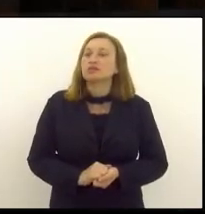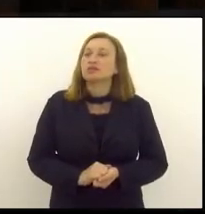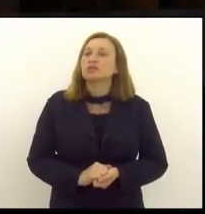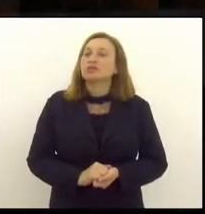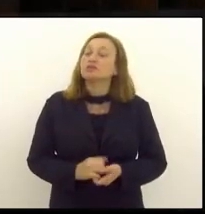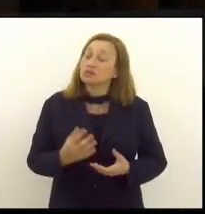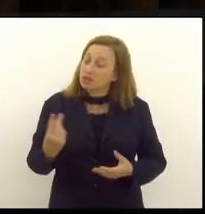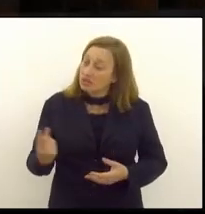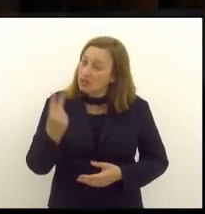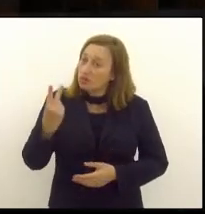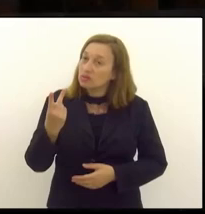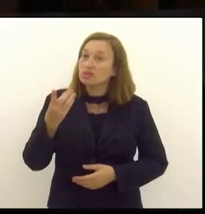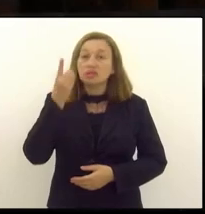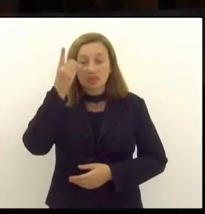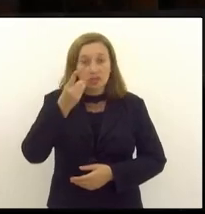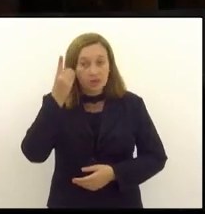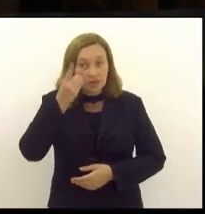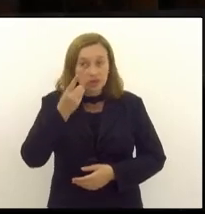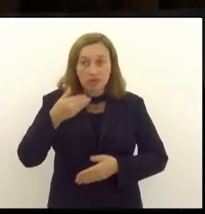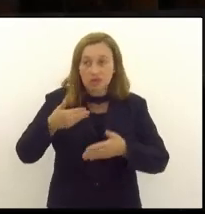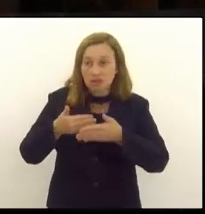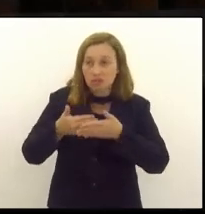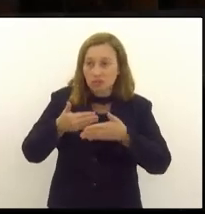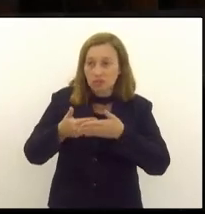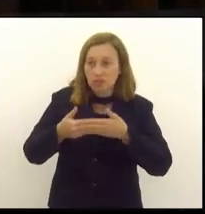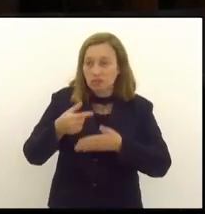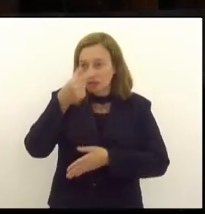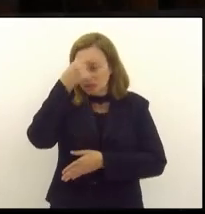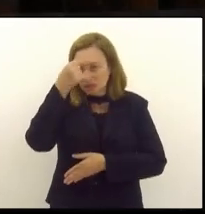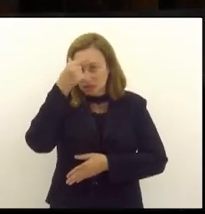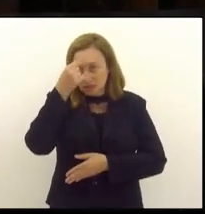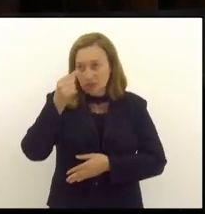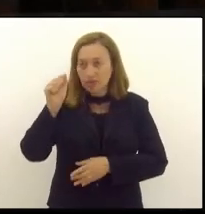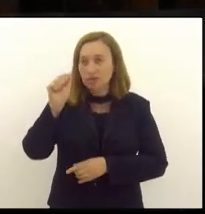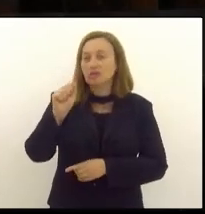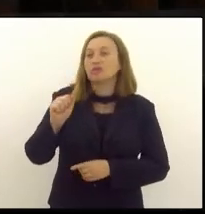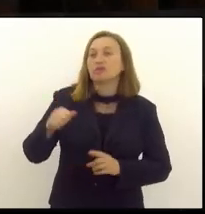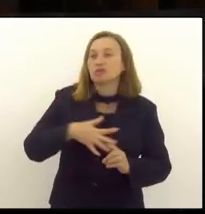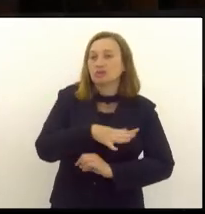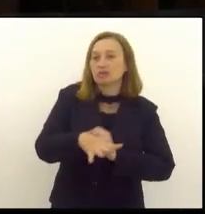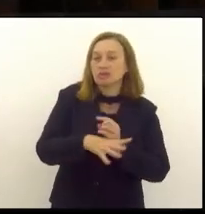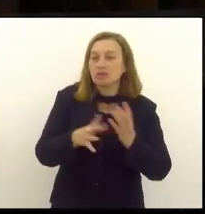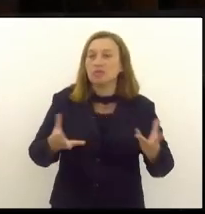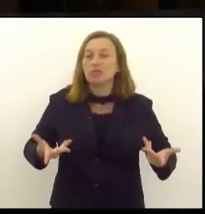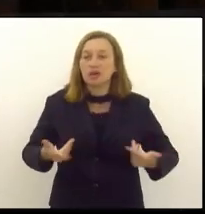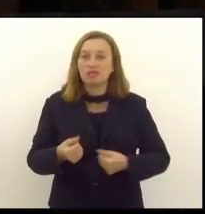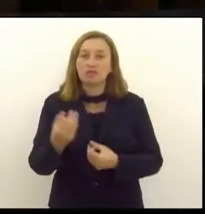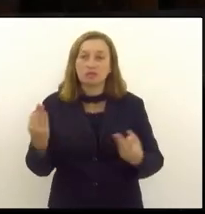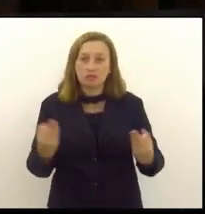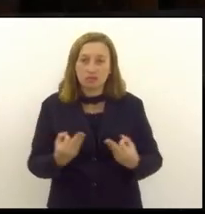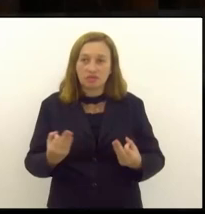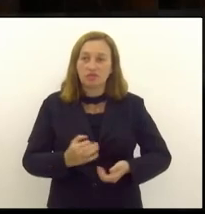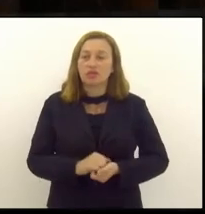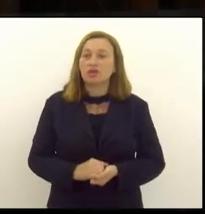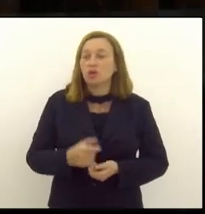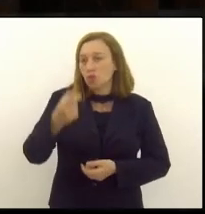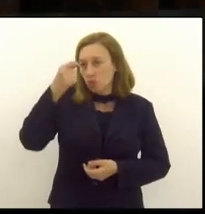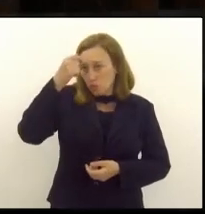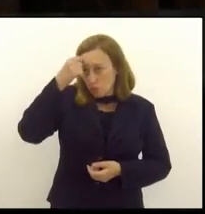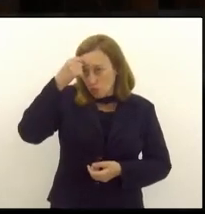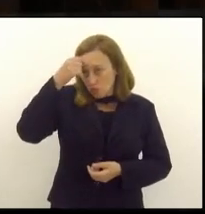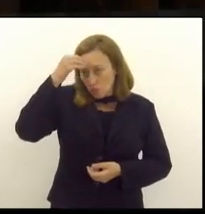extremamente valioso, deputado. Essa aproximação da academia com a sociedade, ela é extremamente necessária. O conhecimento, ele